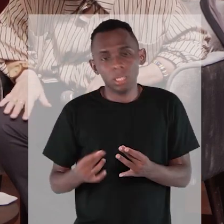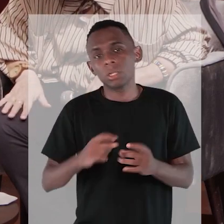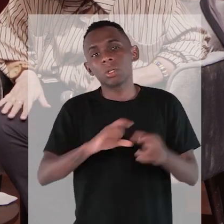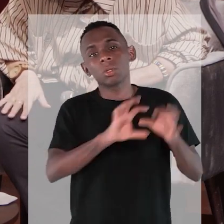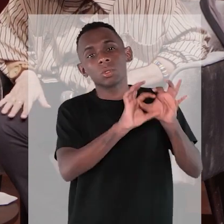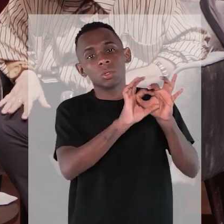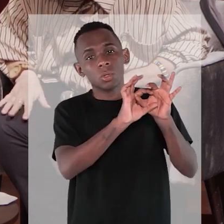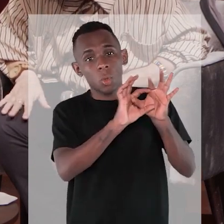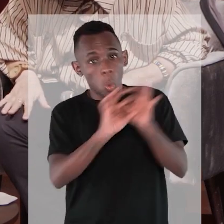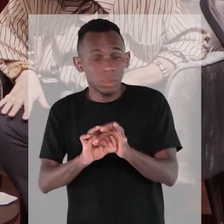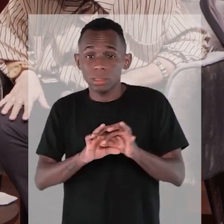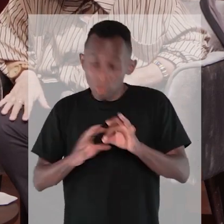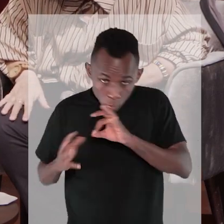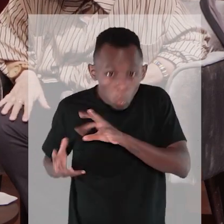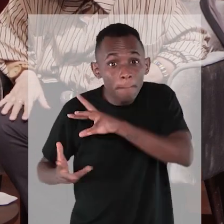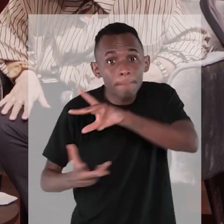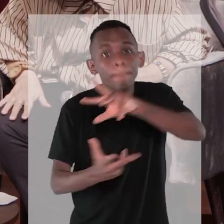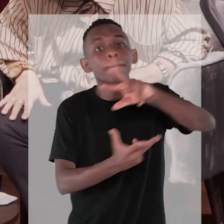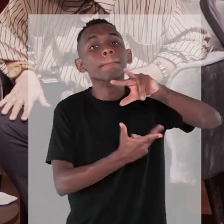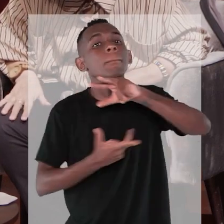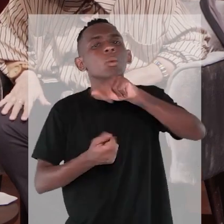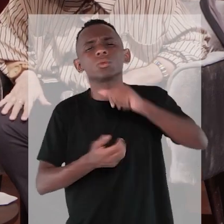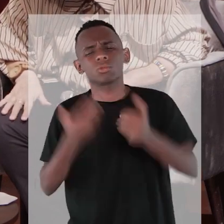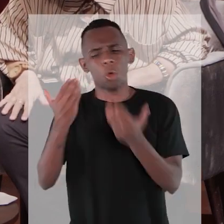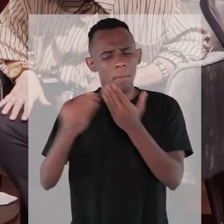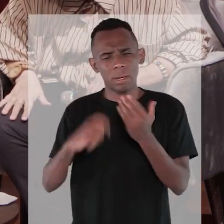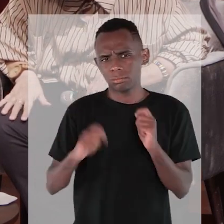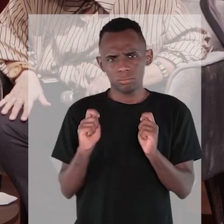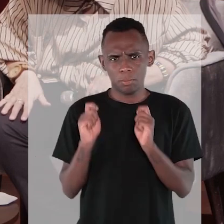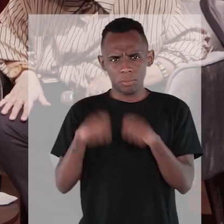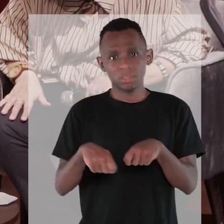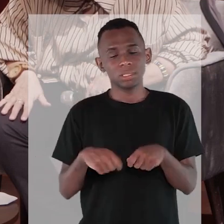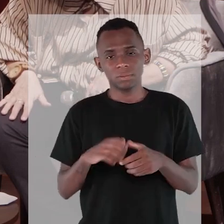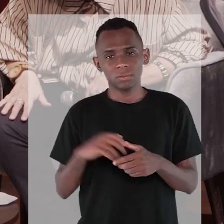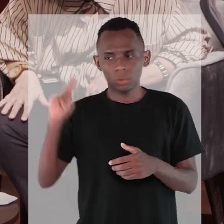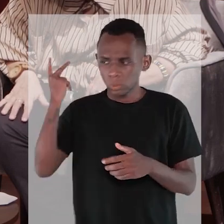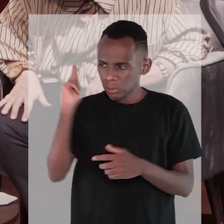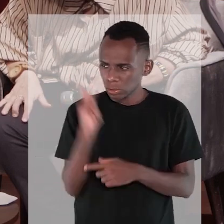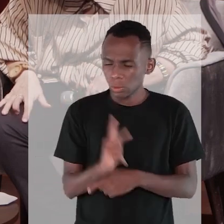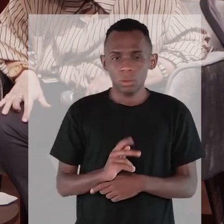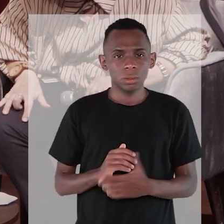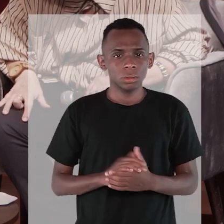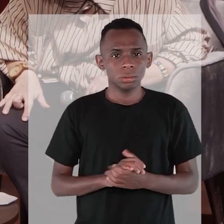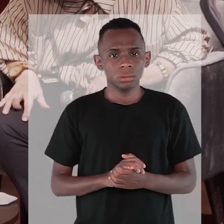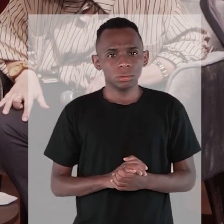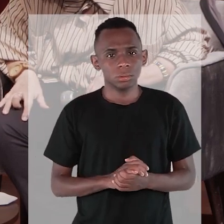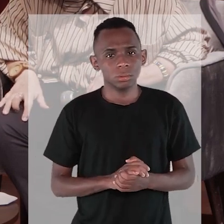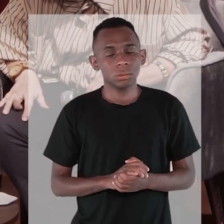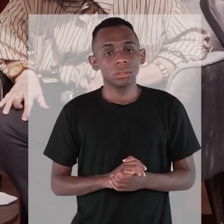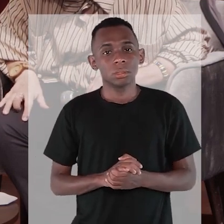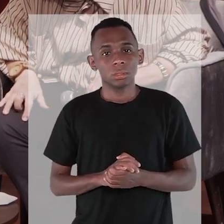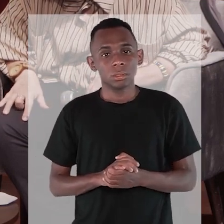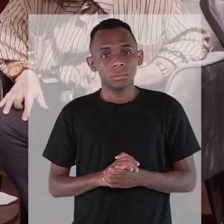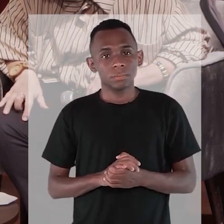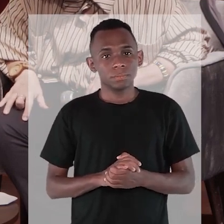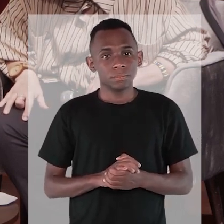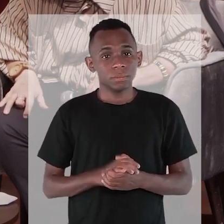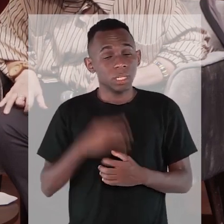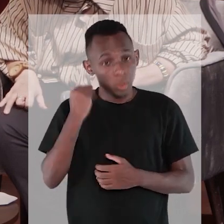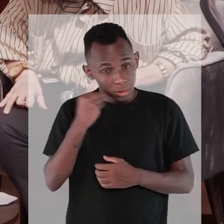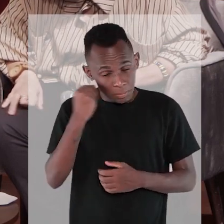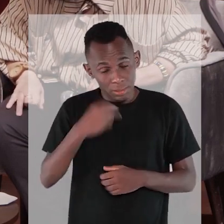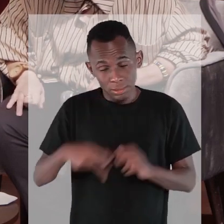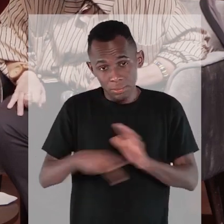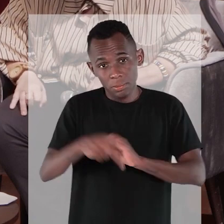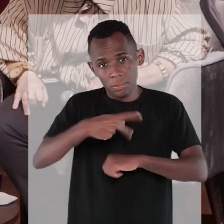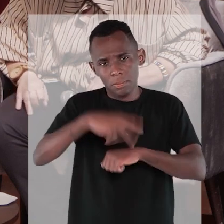de uma conflagração mundial, que é incomparável, né, historicamente com, né, o que nossa realidade brasileira. Então eu